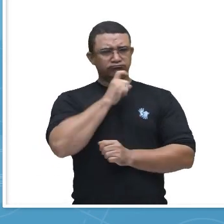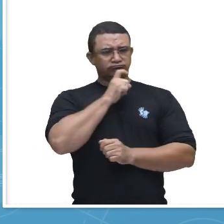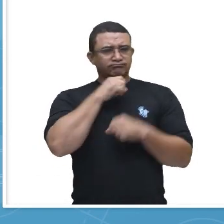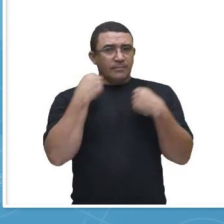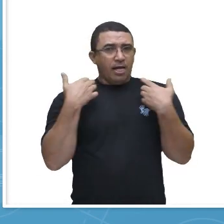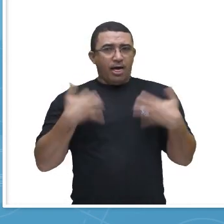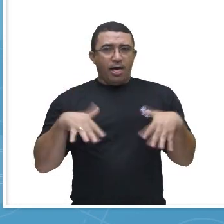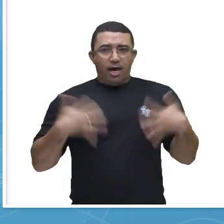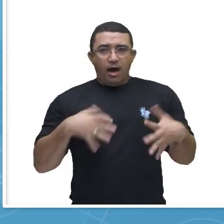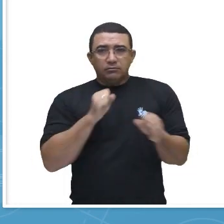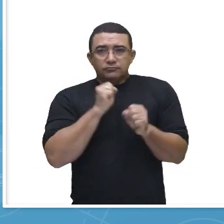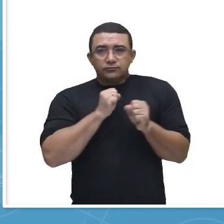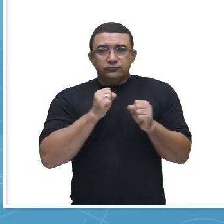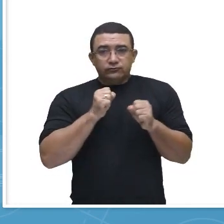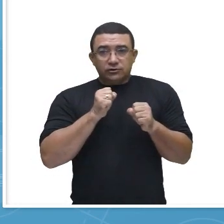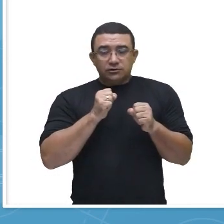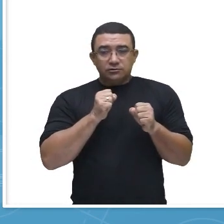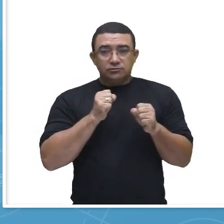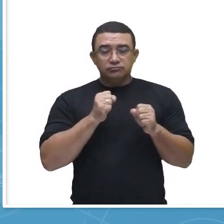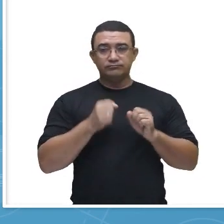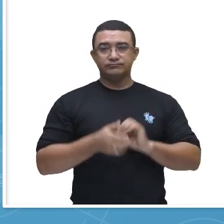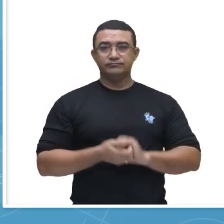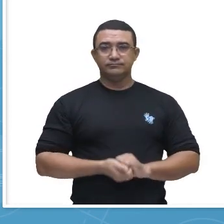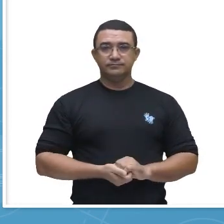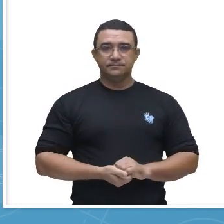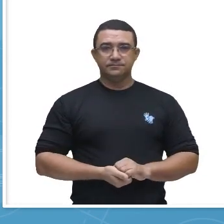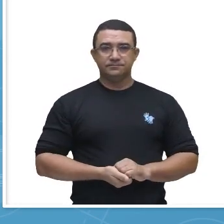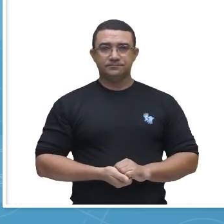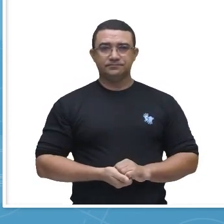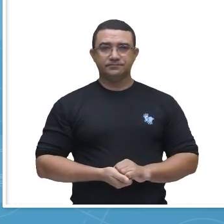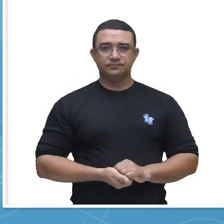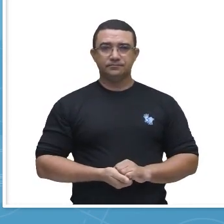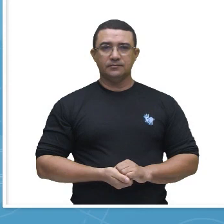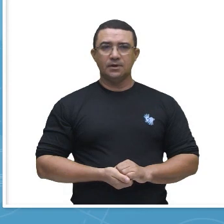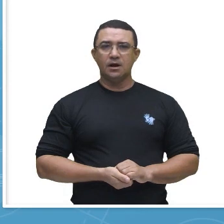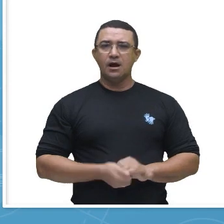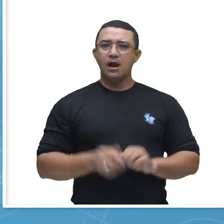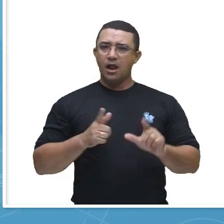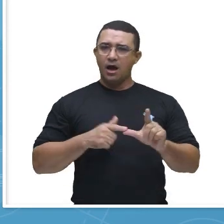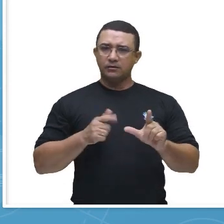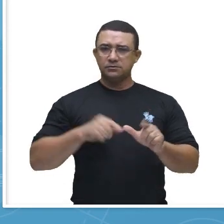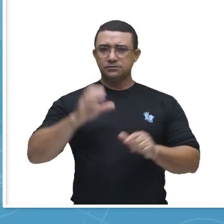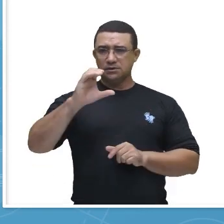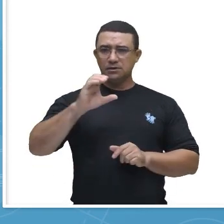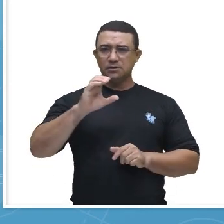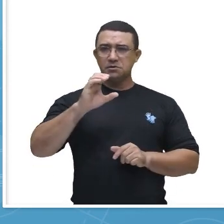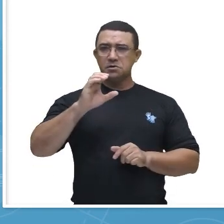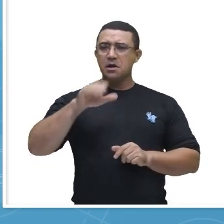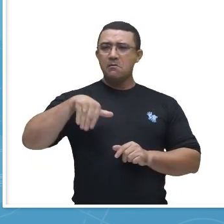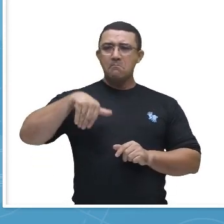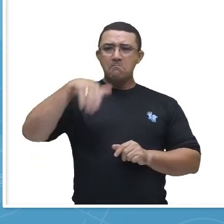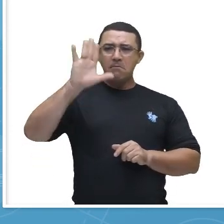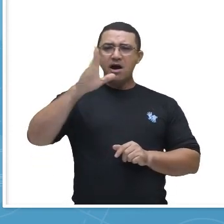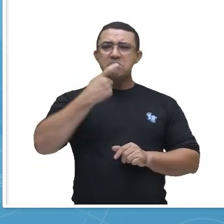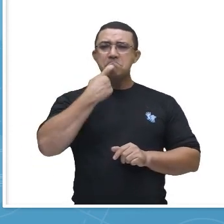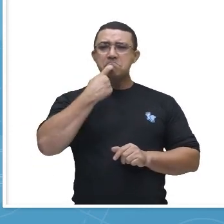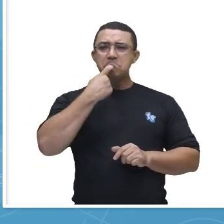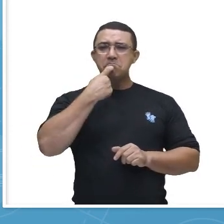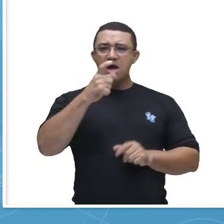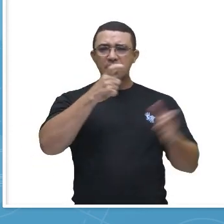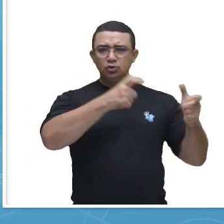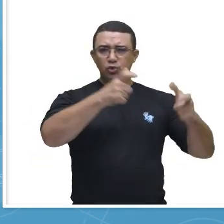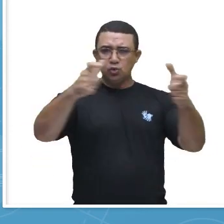temperatura inferior, né? Vamos pensar. Letra C. Quanto mais próxima uma localidade